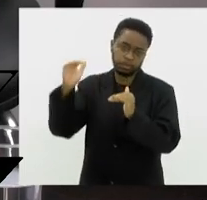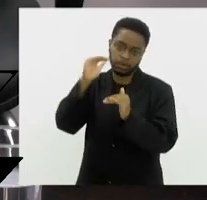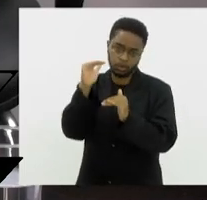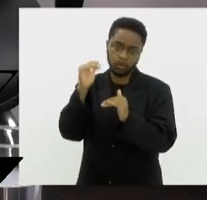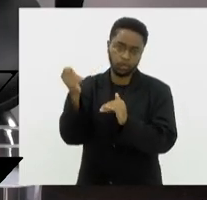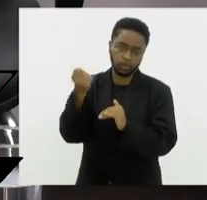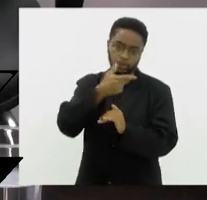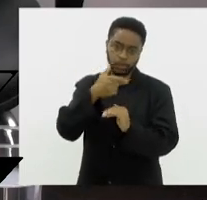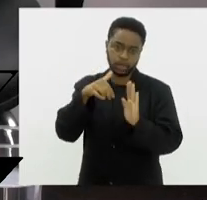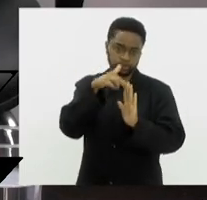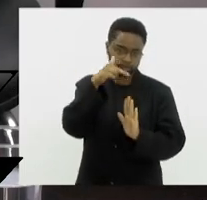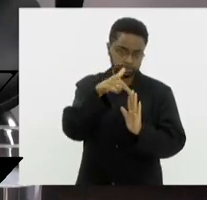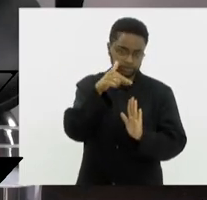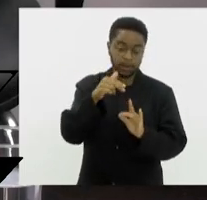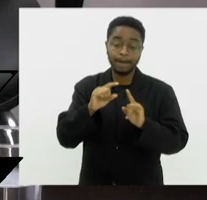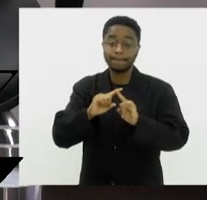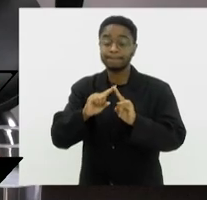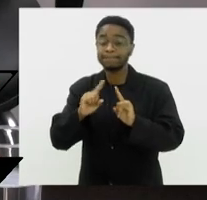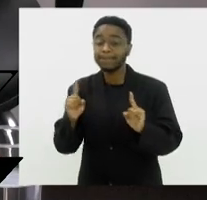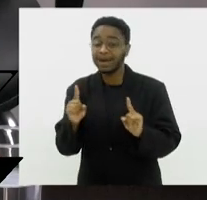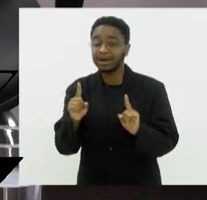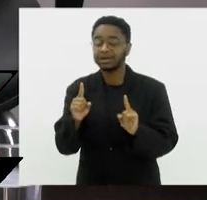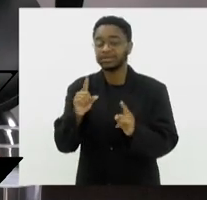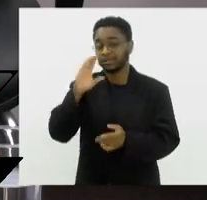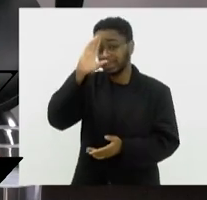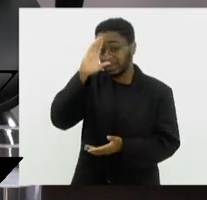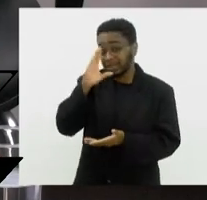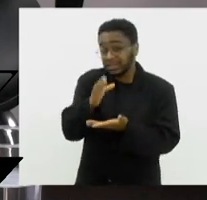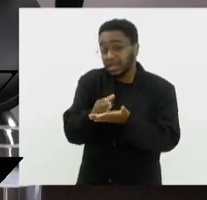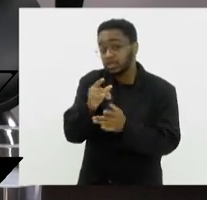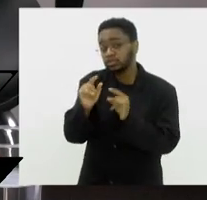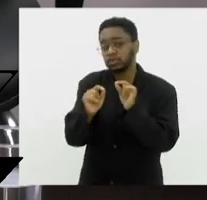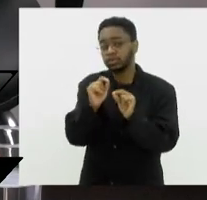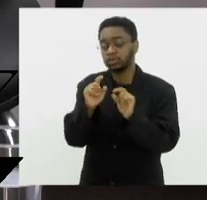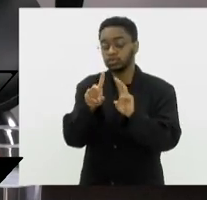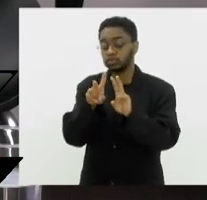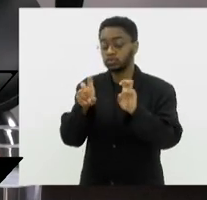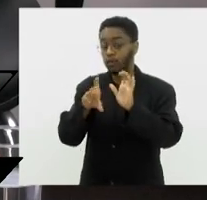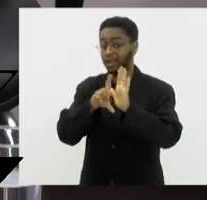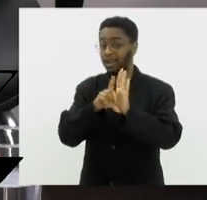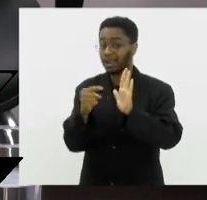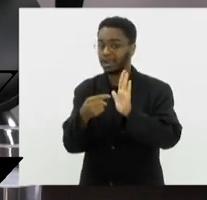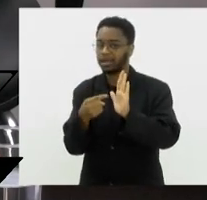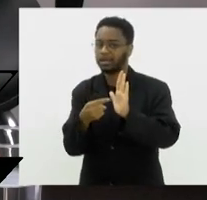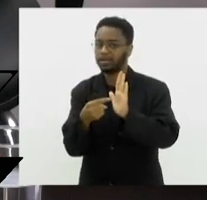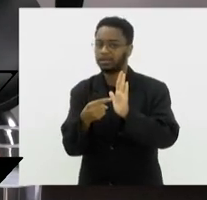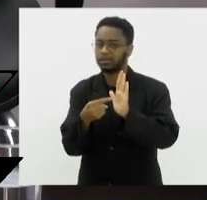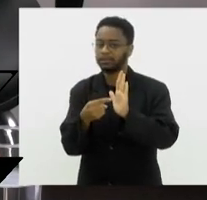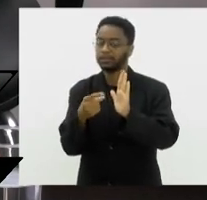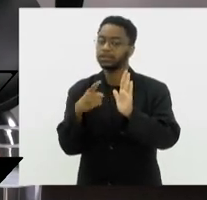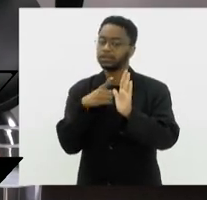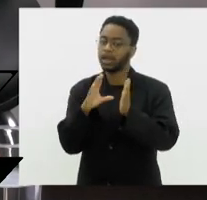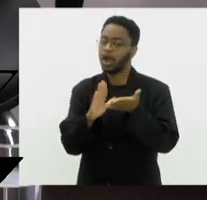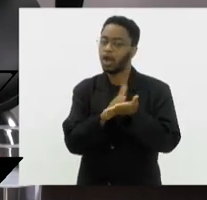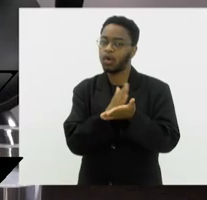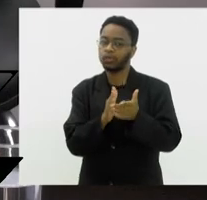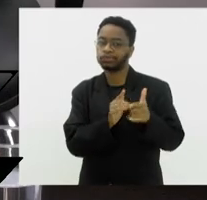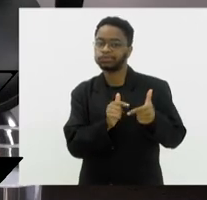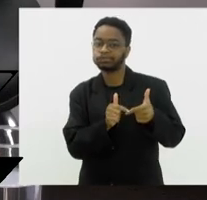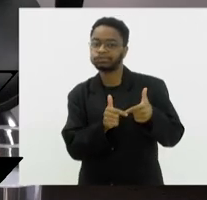resolução. Mas a tese de uma lei é que muitos atores